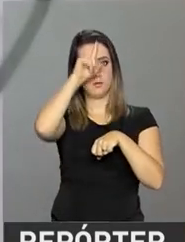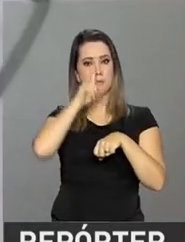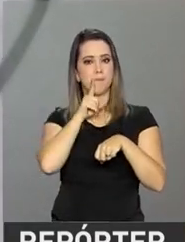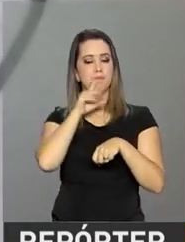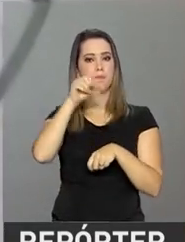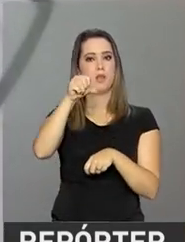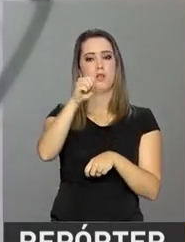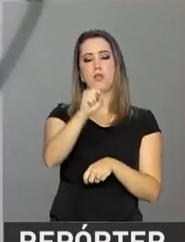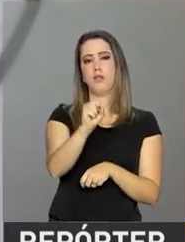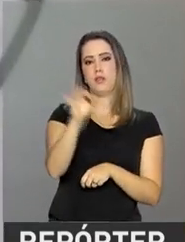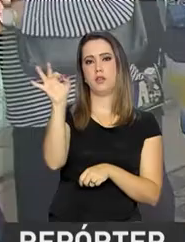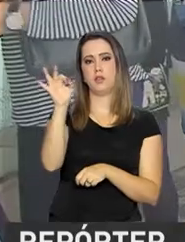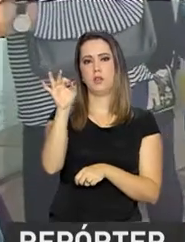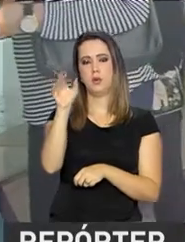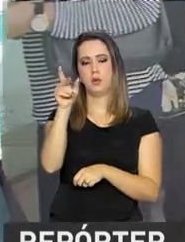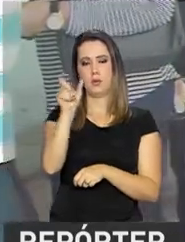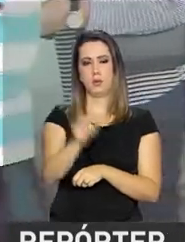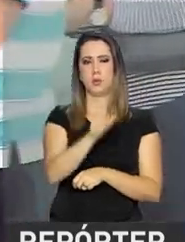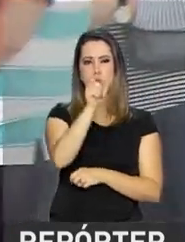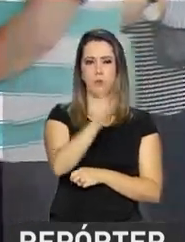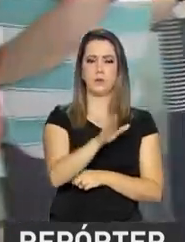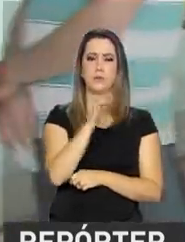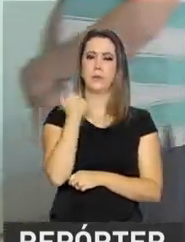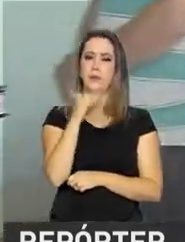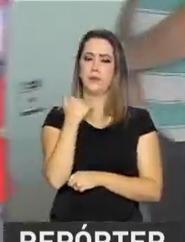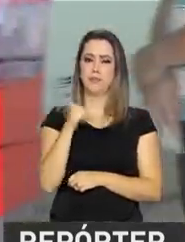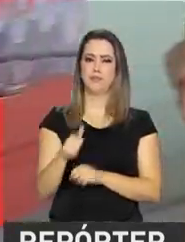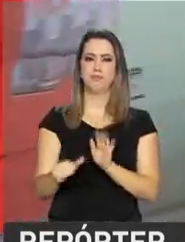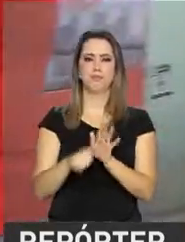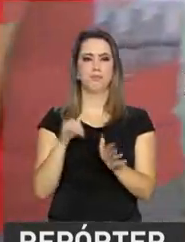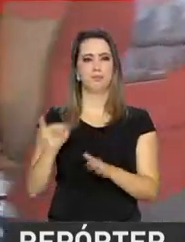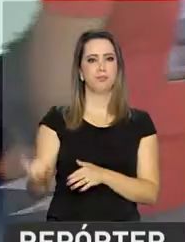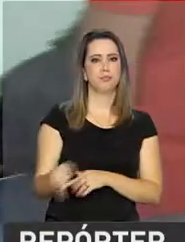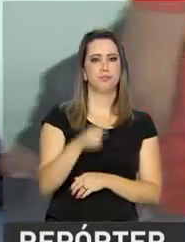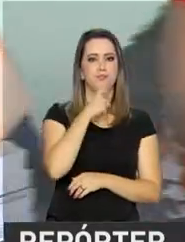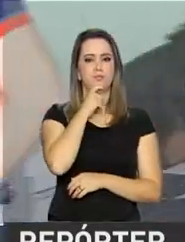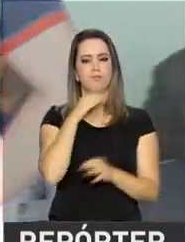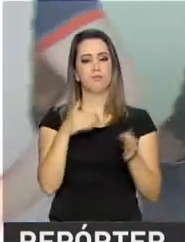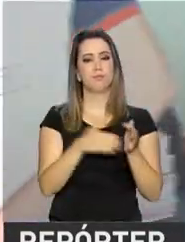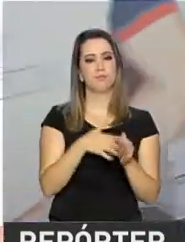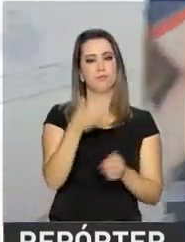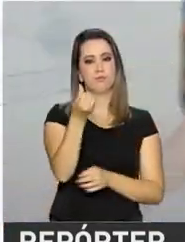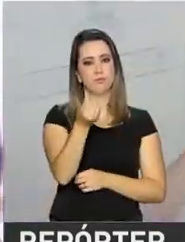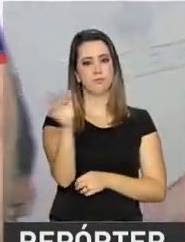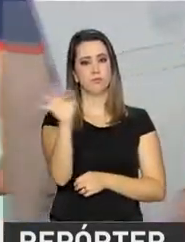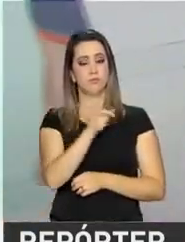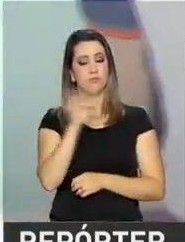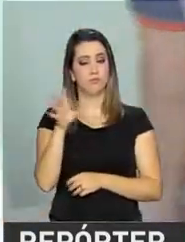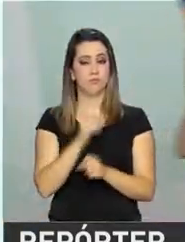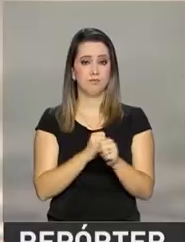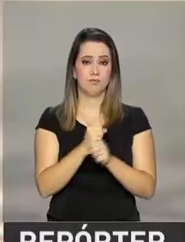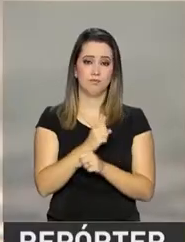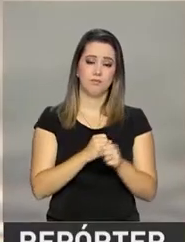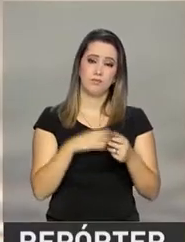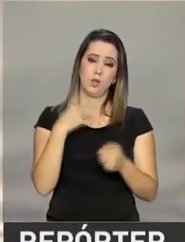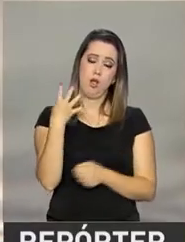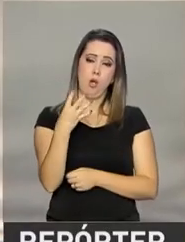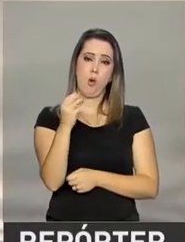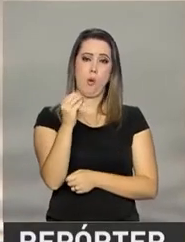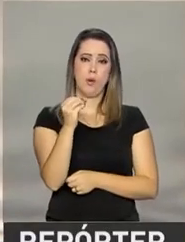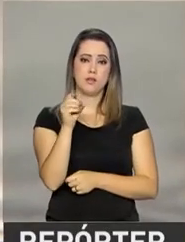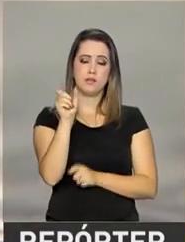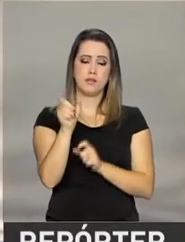por conta da doença entre 1º de julho do ano passado e 6 de fevereiro deste ano cerca de 400